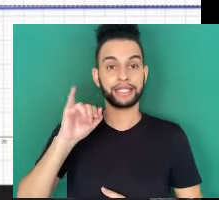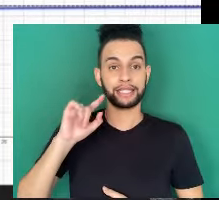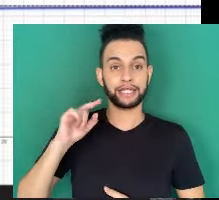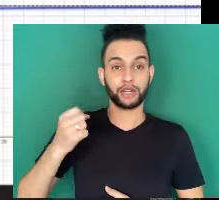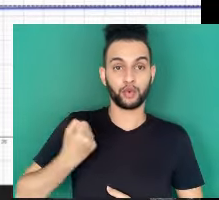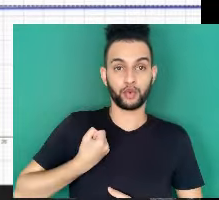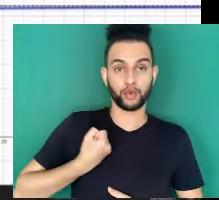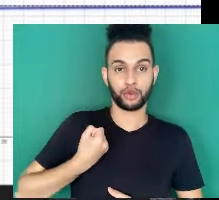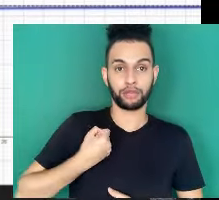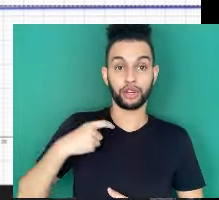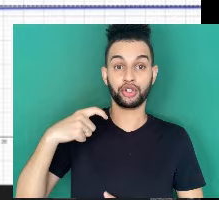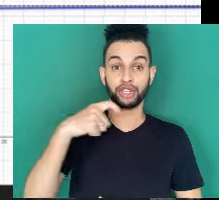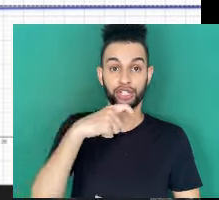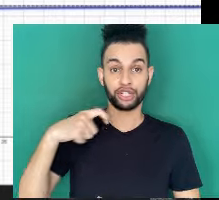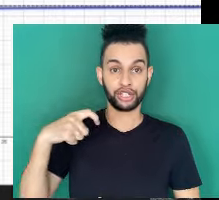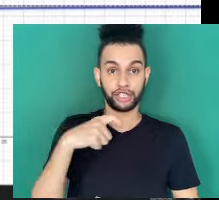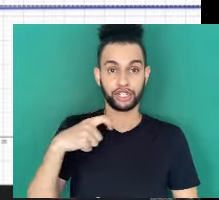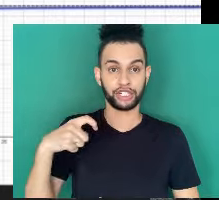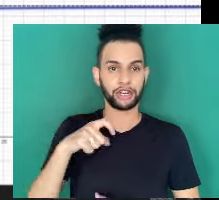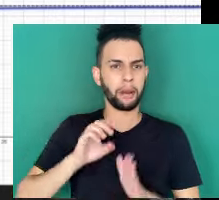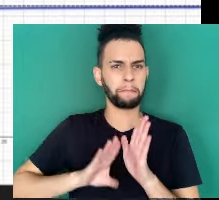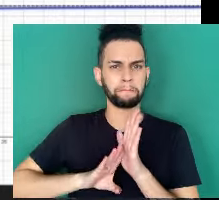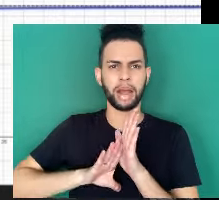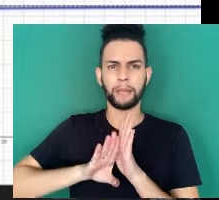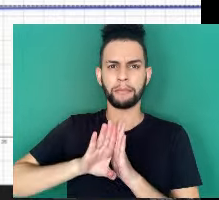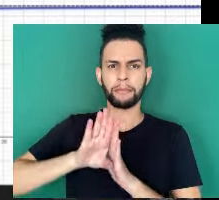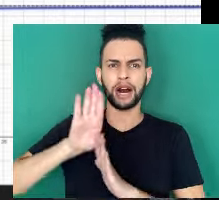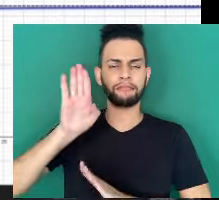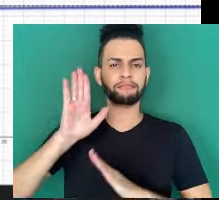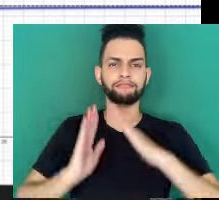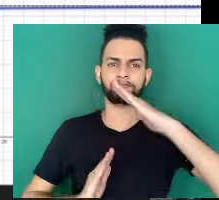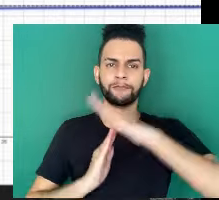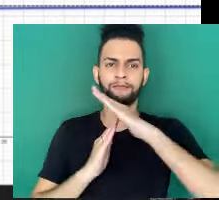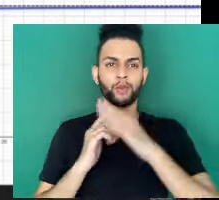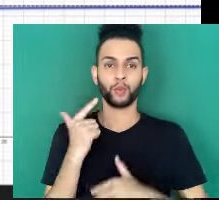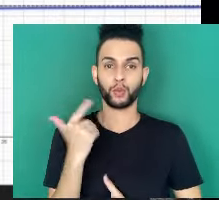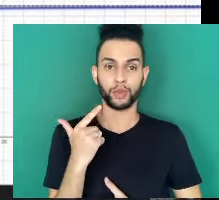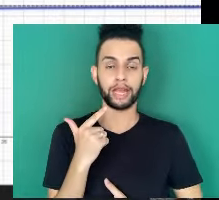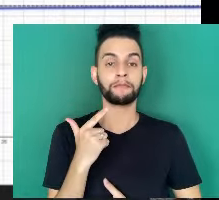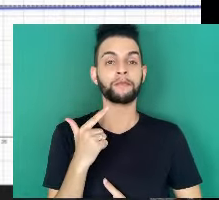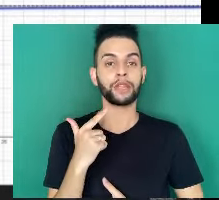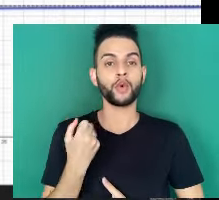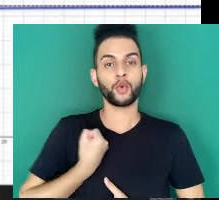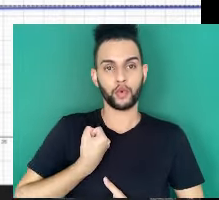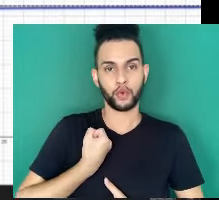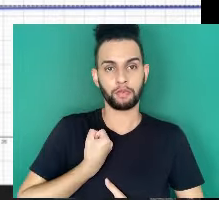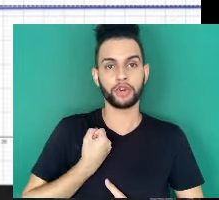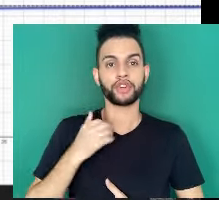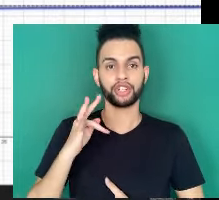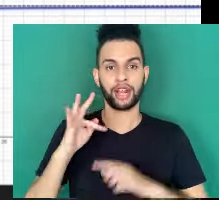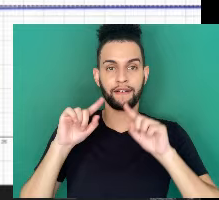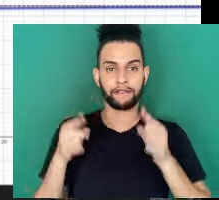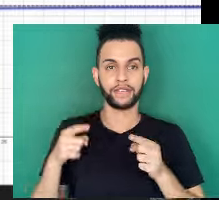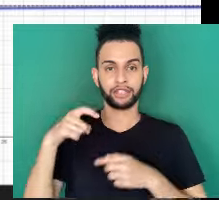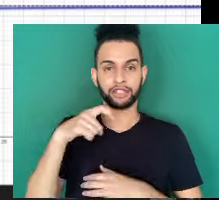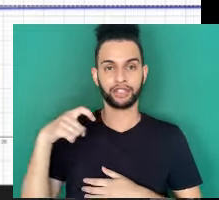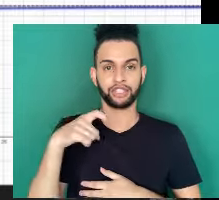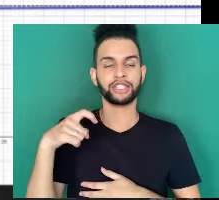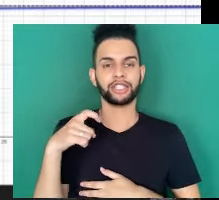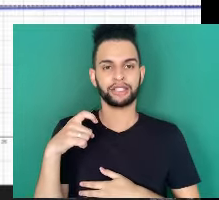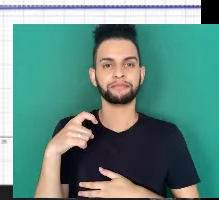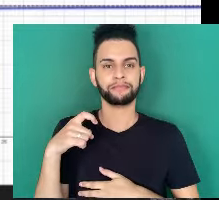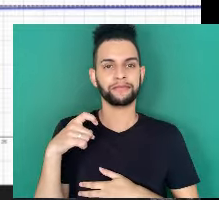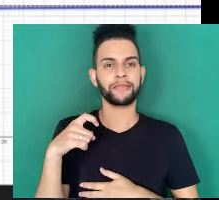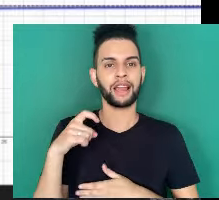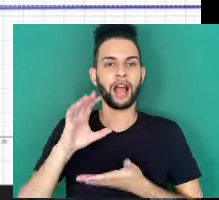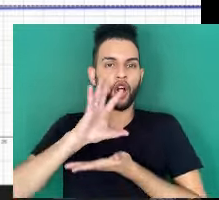aumentar o valor do x indefinidamente, o valor do f de x, ou seja, da imagem